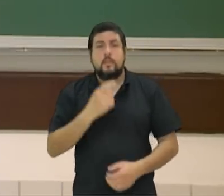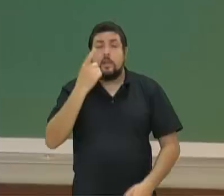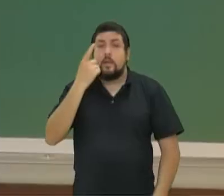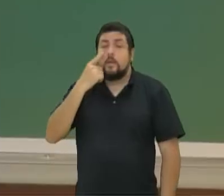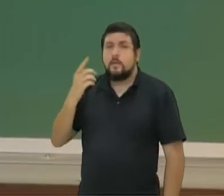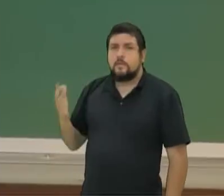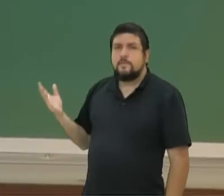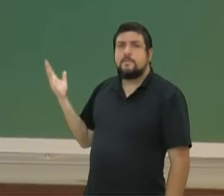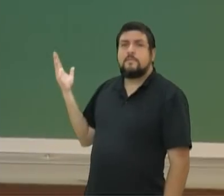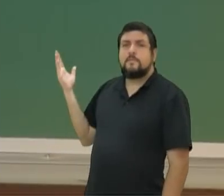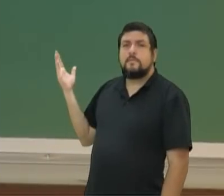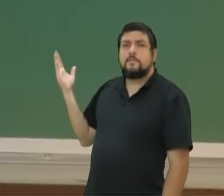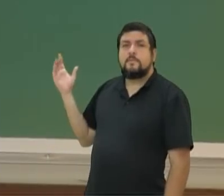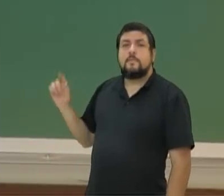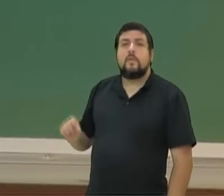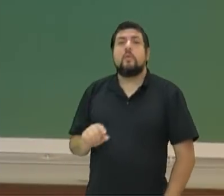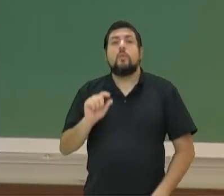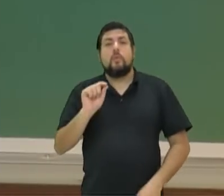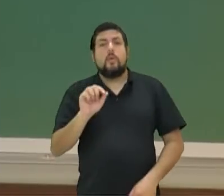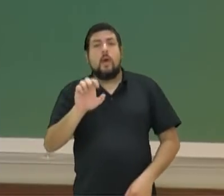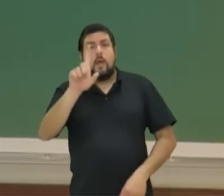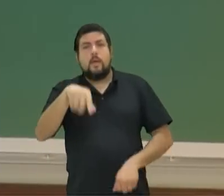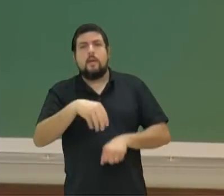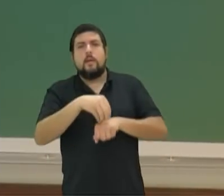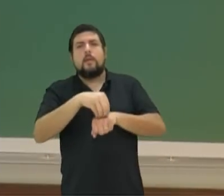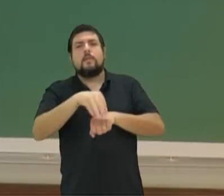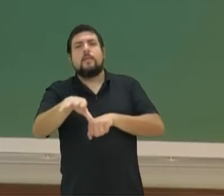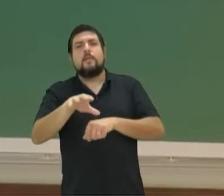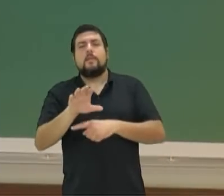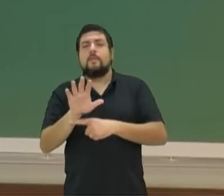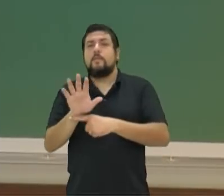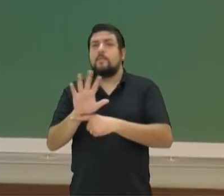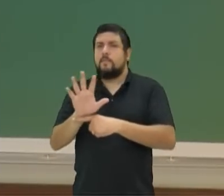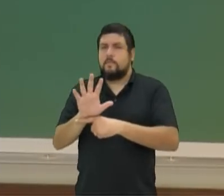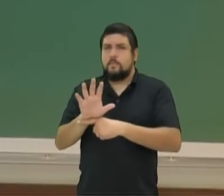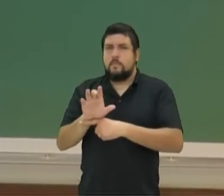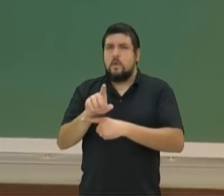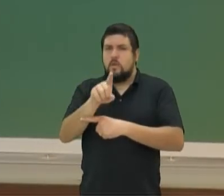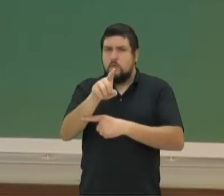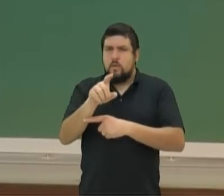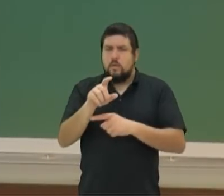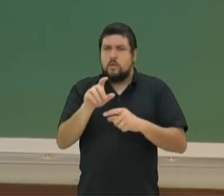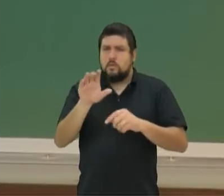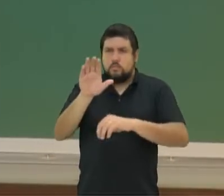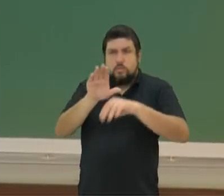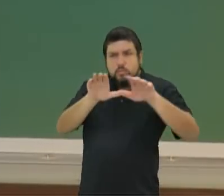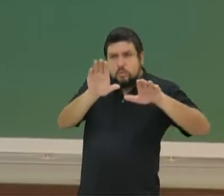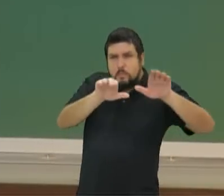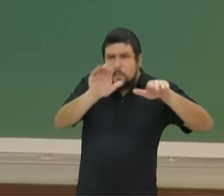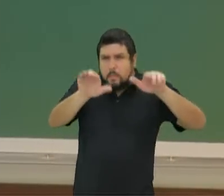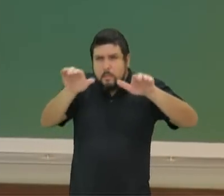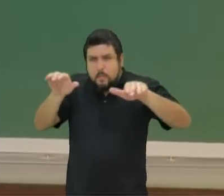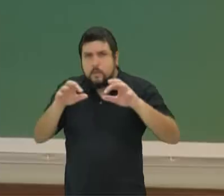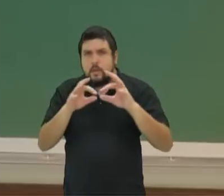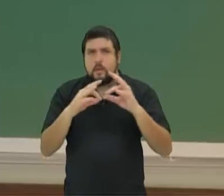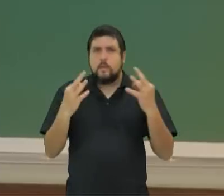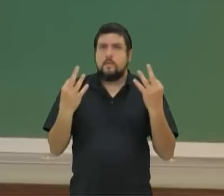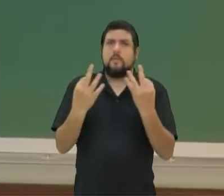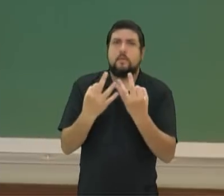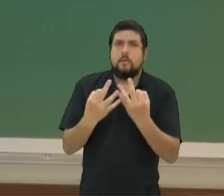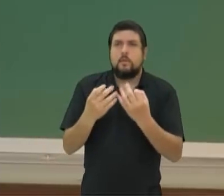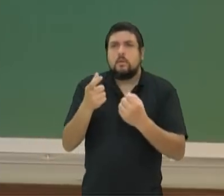que é uma dica de um filme que você pode assistir com a sua mãe, com o seu pai e os seus irmãos. Você pode chamar todo mundo para assistir depois, que vai